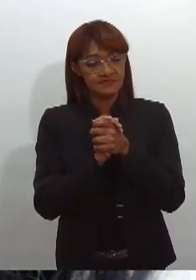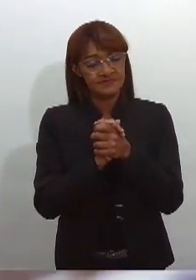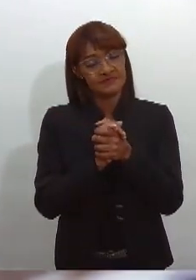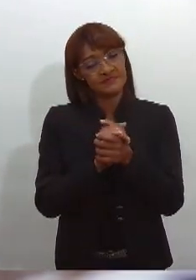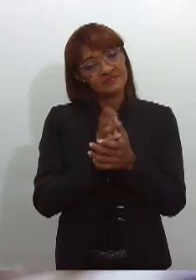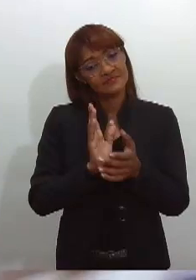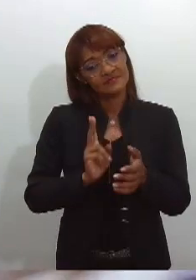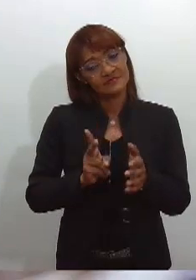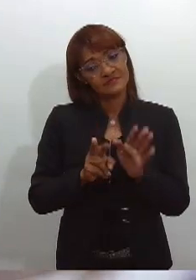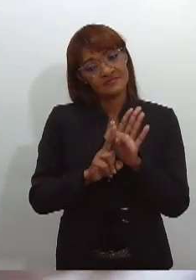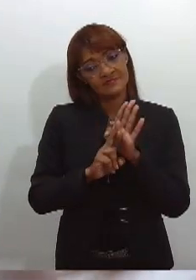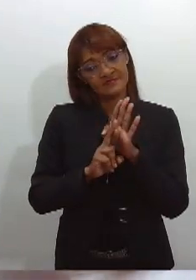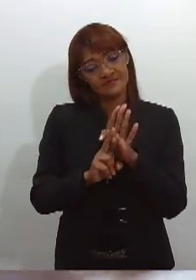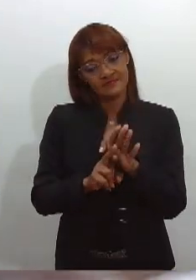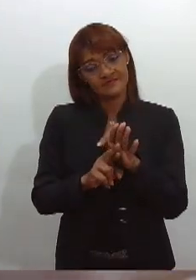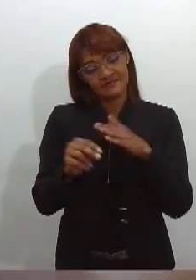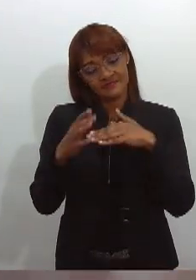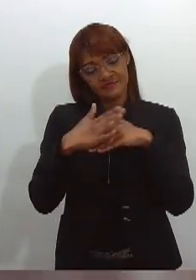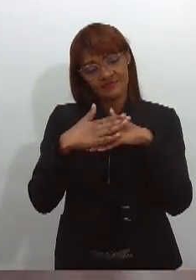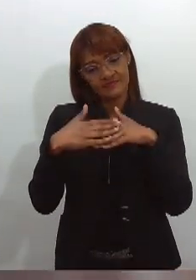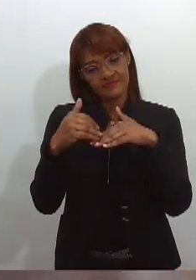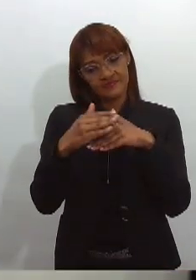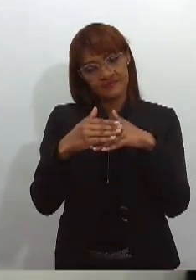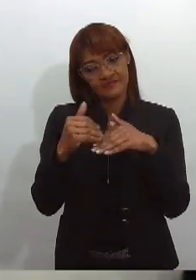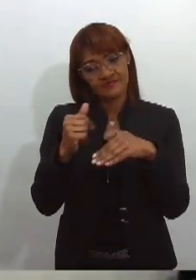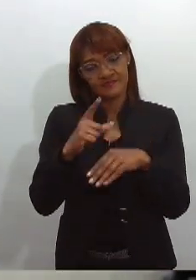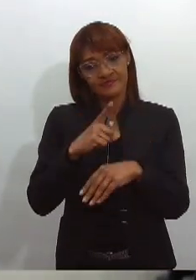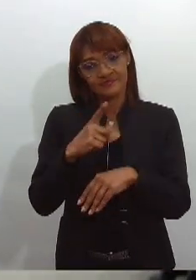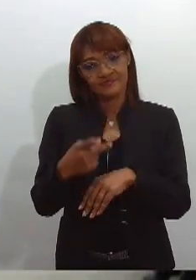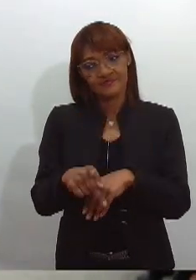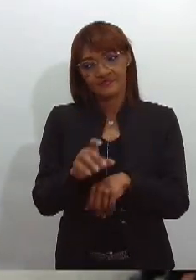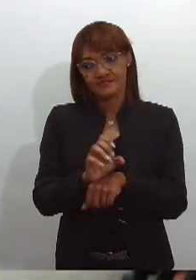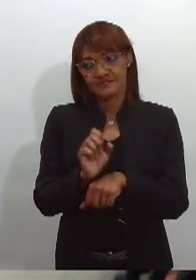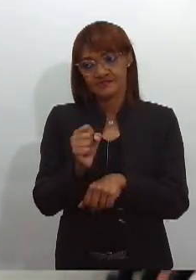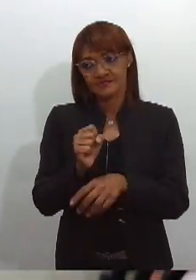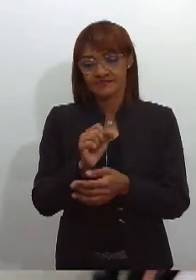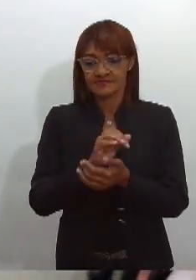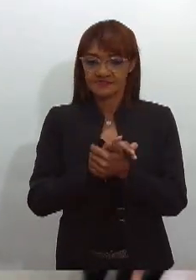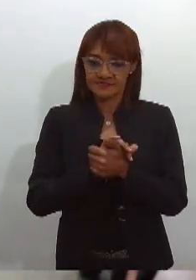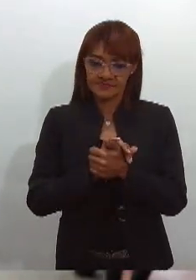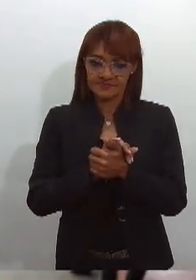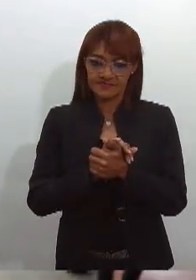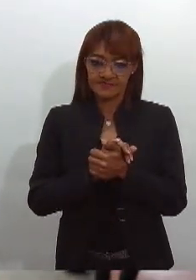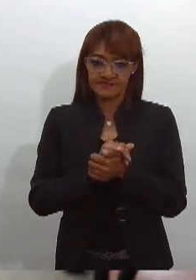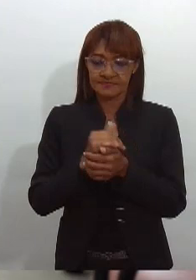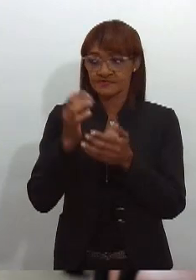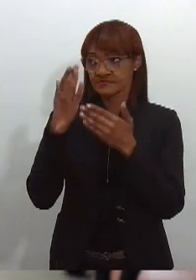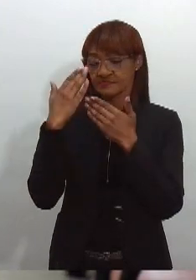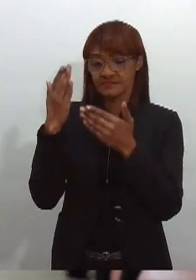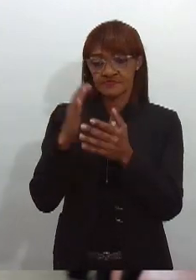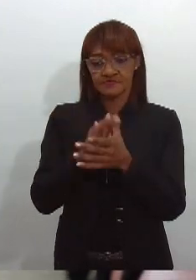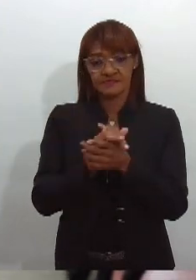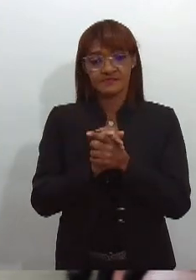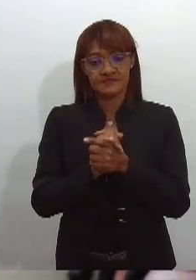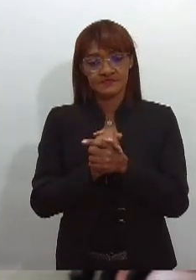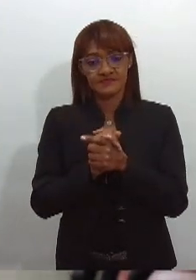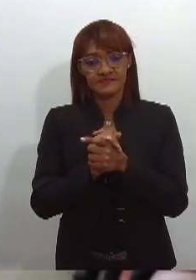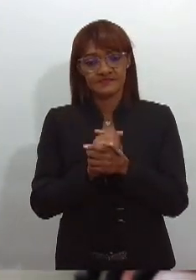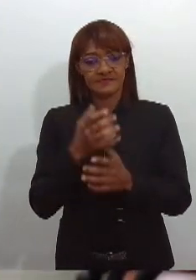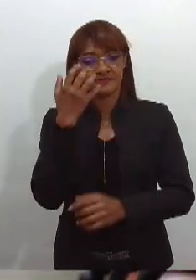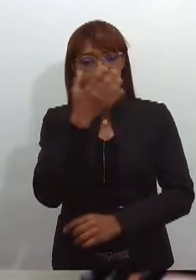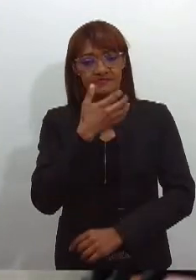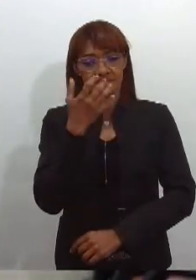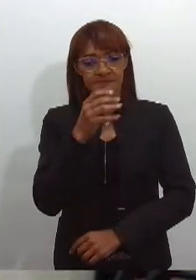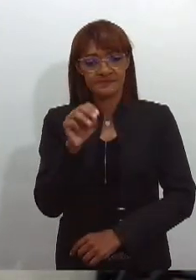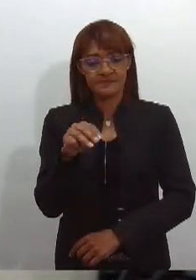profissional e o carinho que elas têm pelo estado de Sergipe. Primeiro, eu agradecer e parabenizá-las, né? Porque é uma grande cantora, Marilda, né? Que fez história, aí você vê que